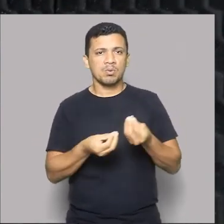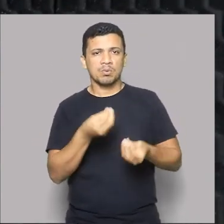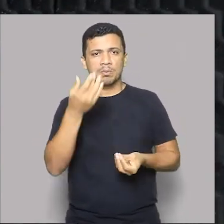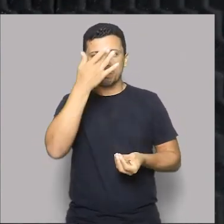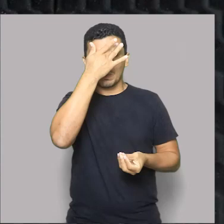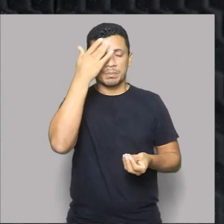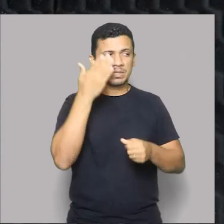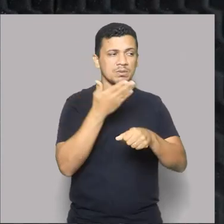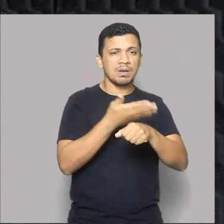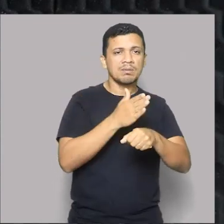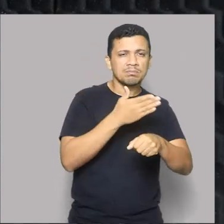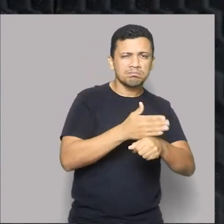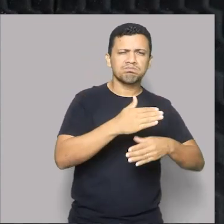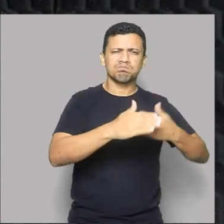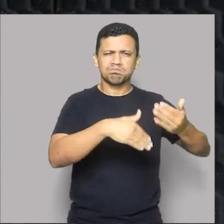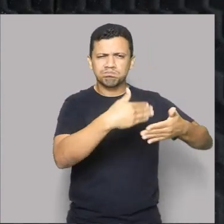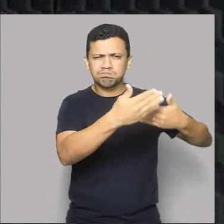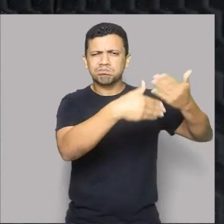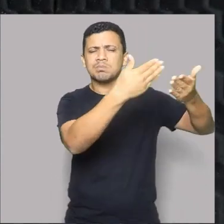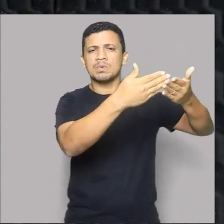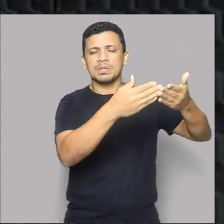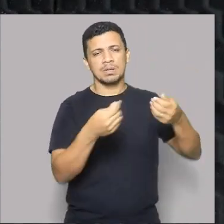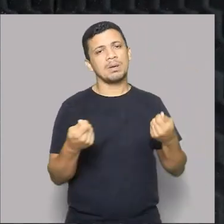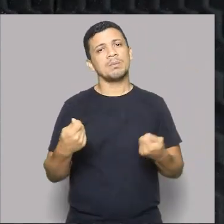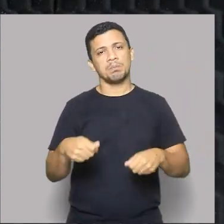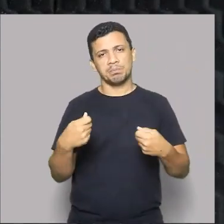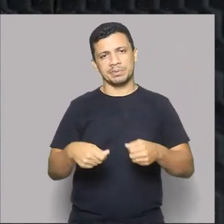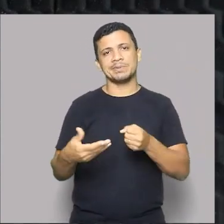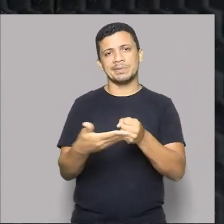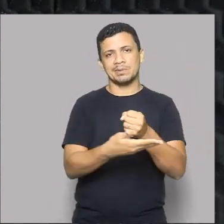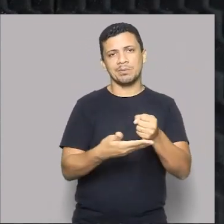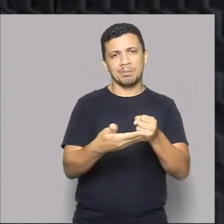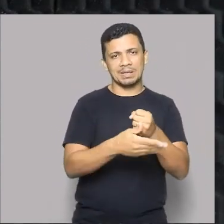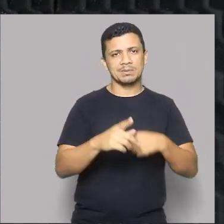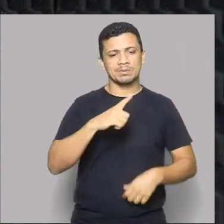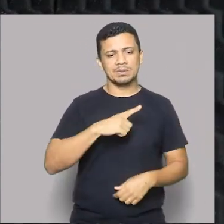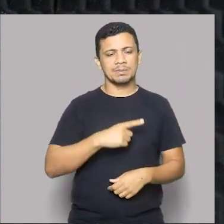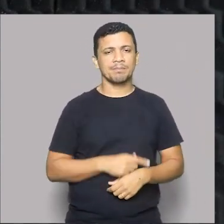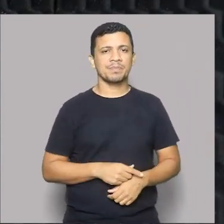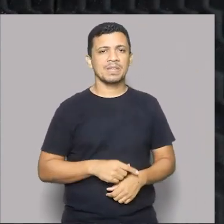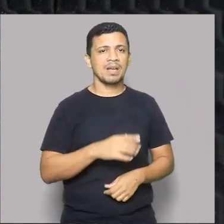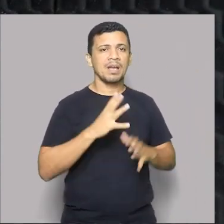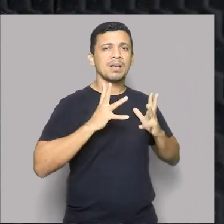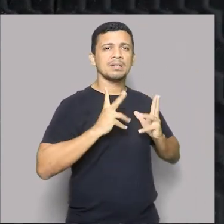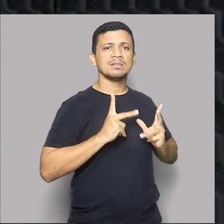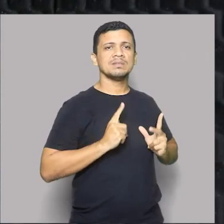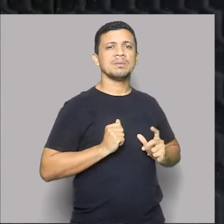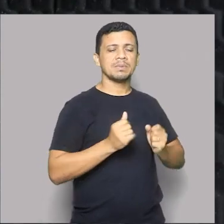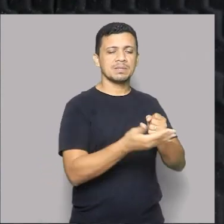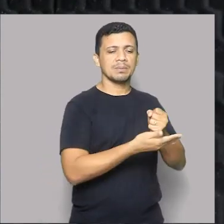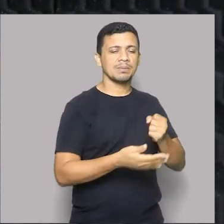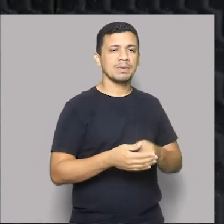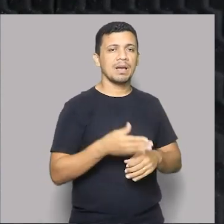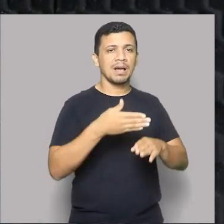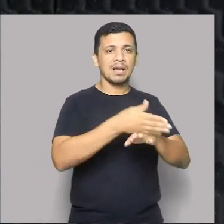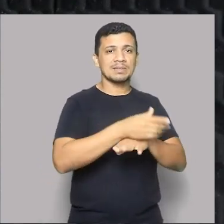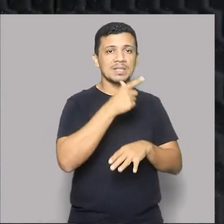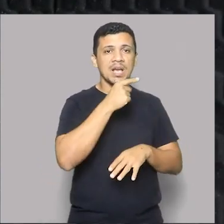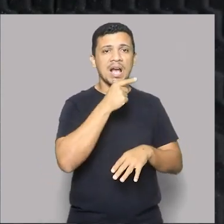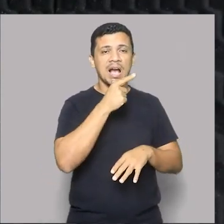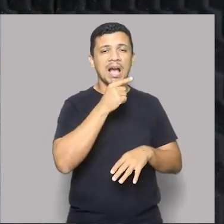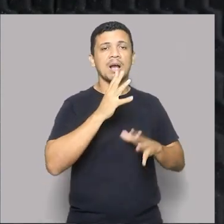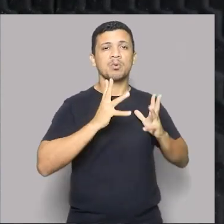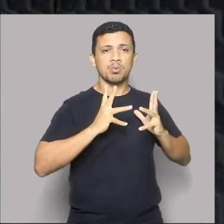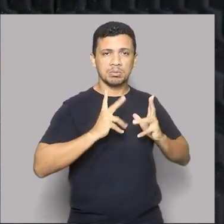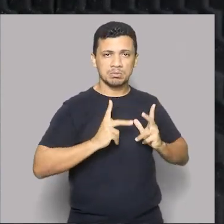atividades mais complexas, ele precisa ter o básico. Dentro do saneamento básico, ele precisa ter acesso à água potável,